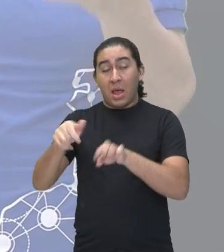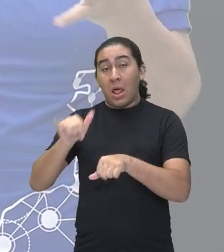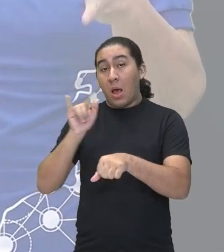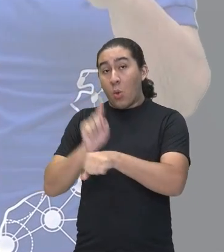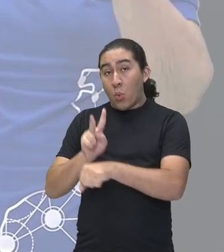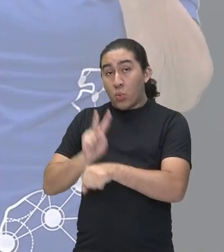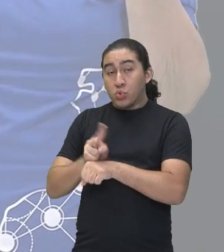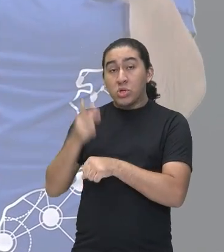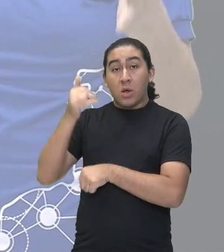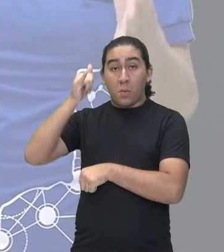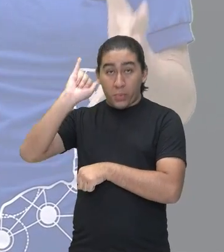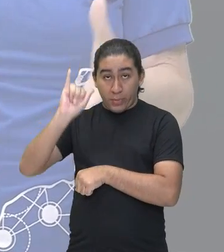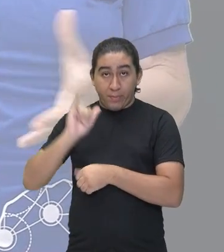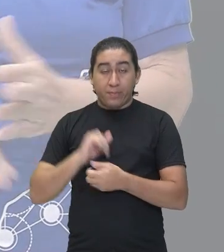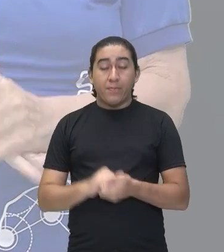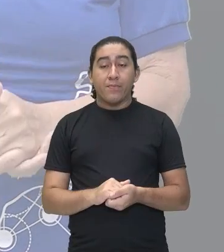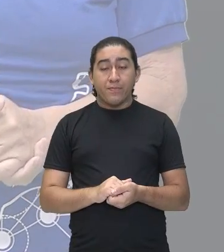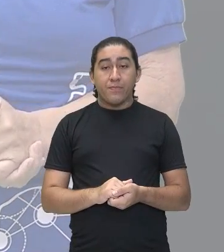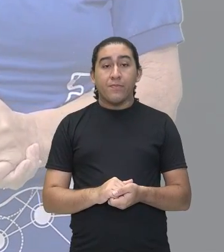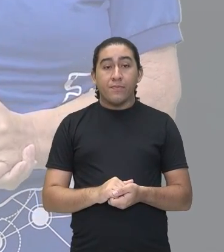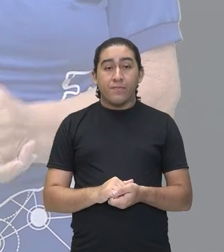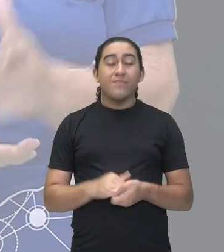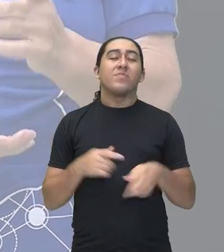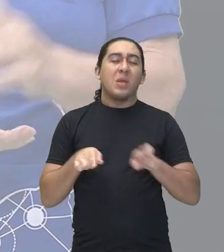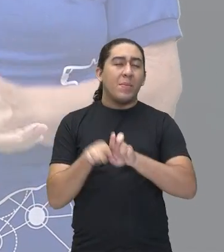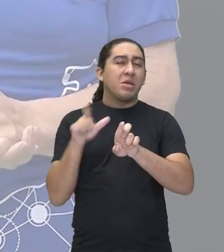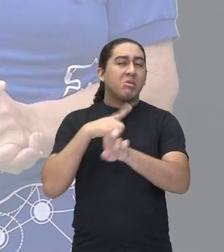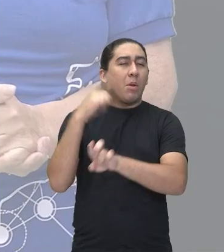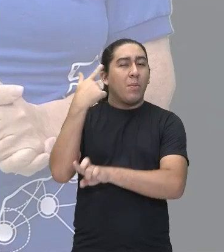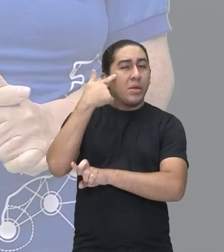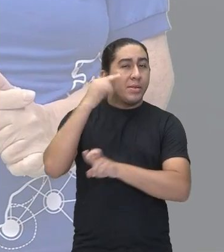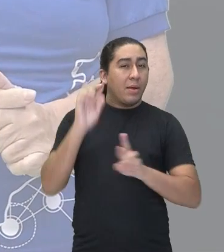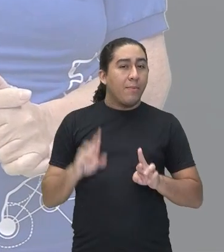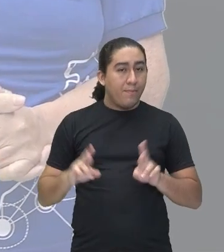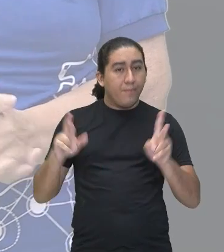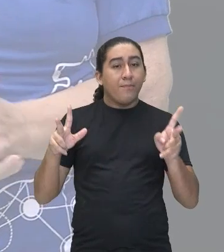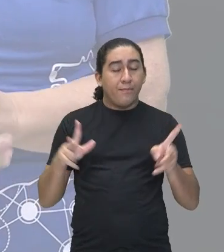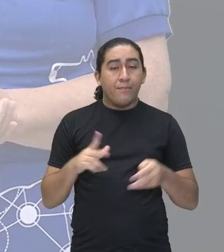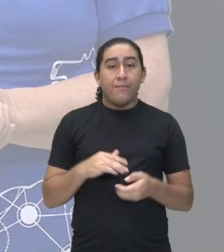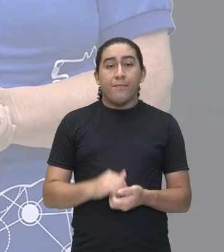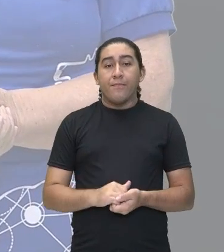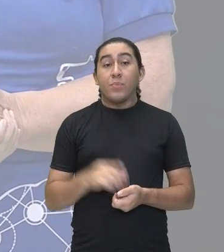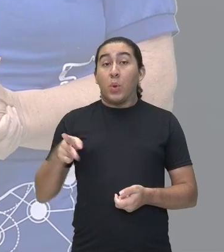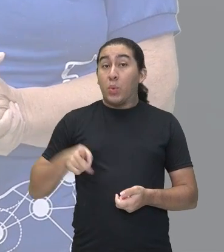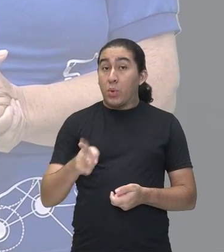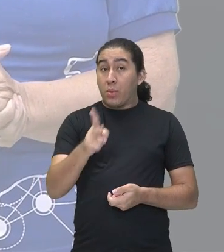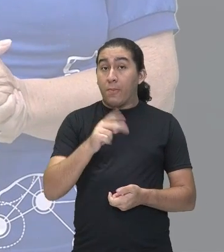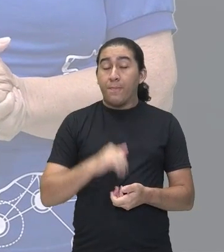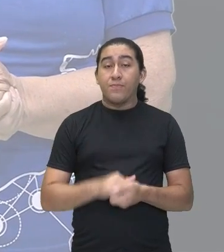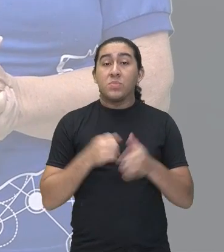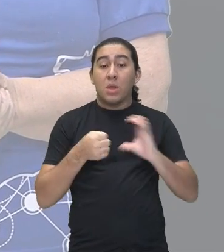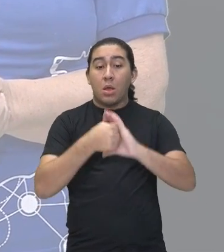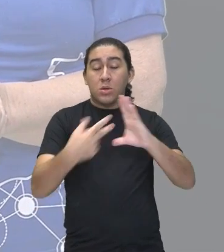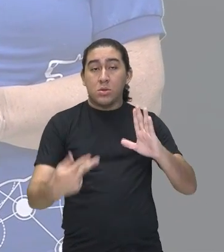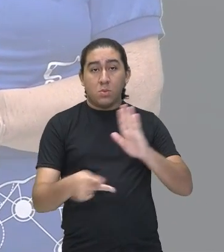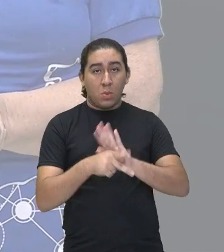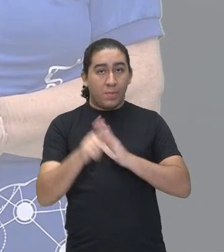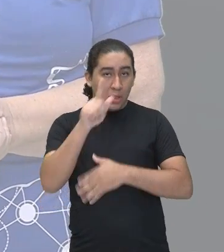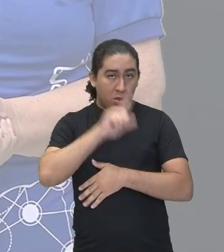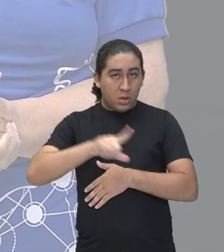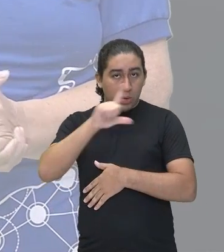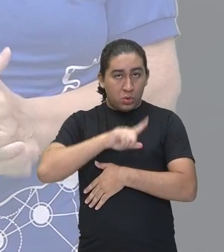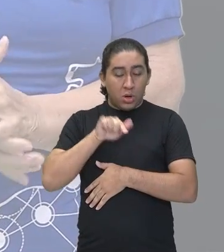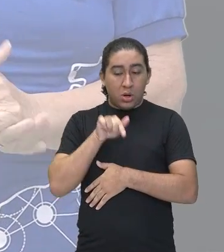Então aí há muita idealização, né? Continuando, o estilo literário de Tomás